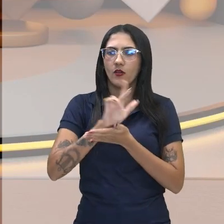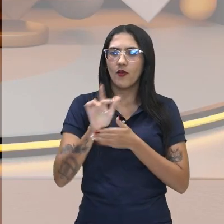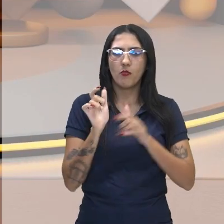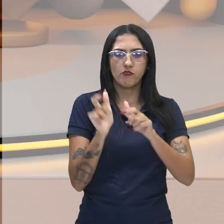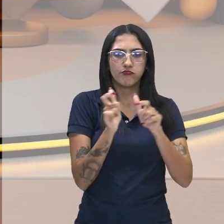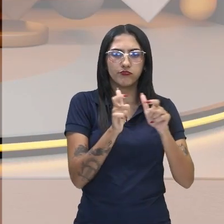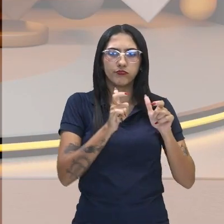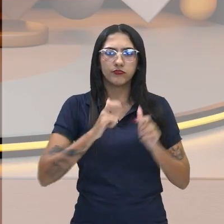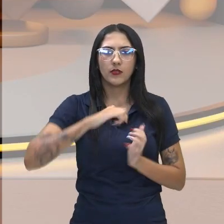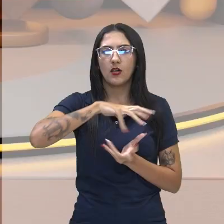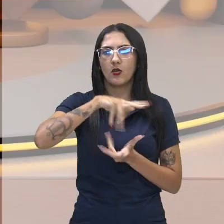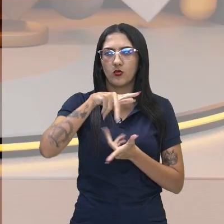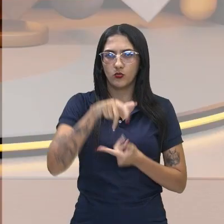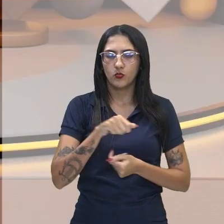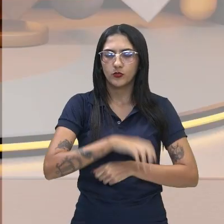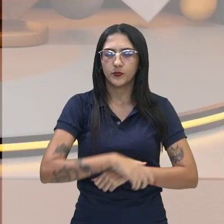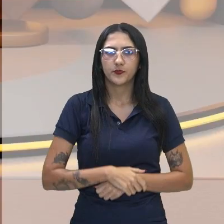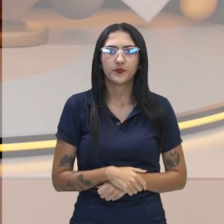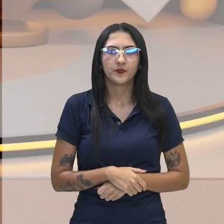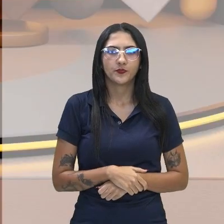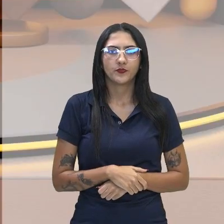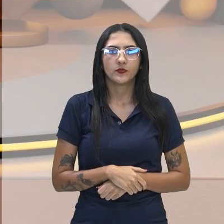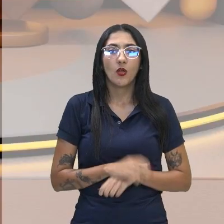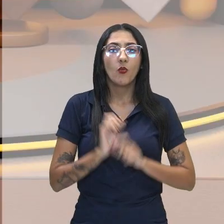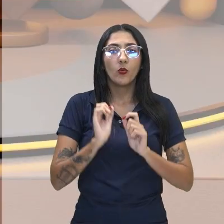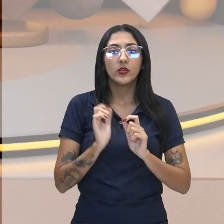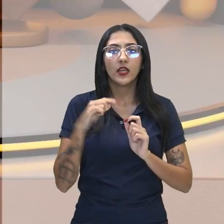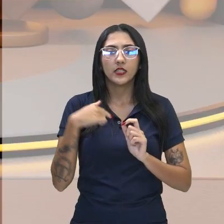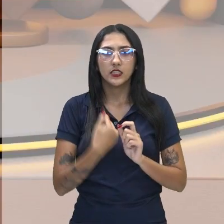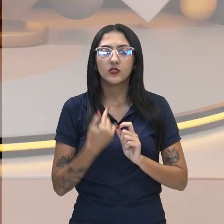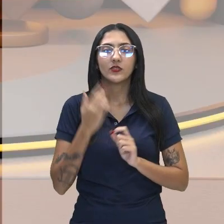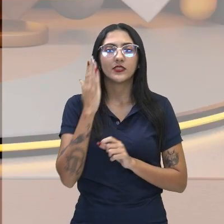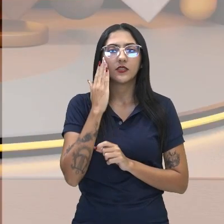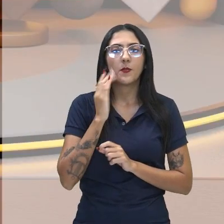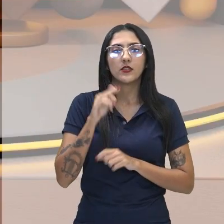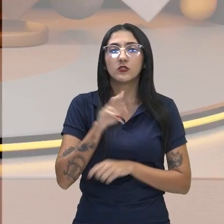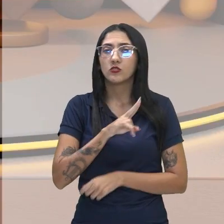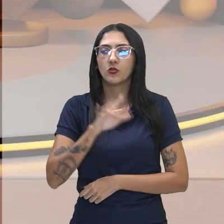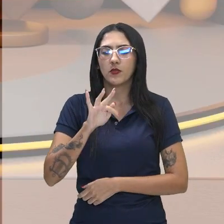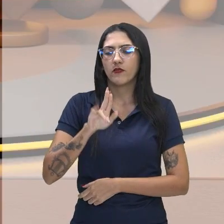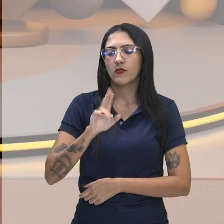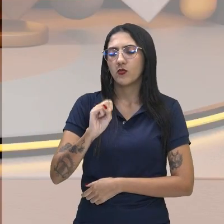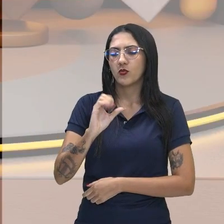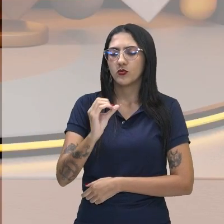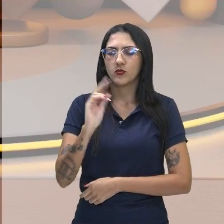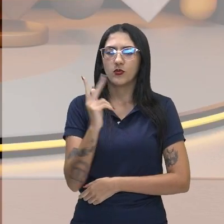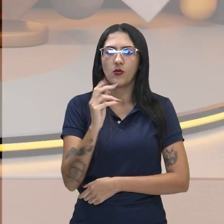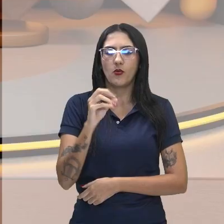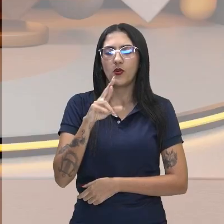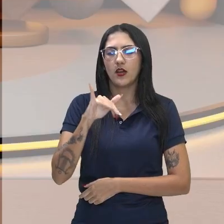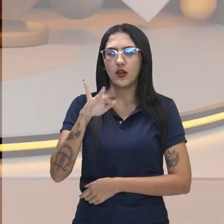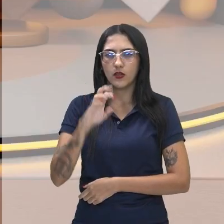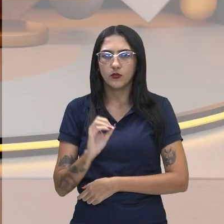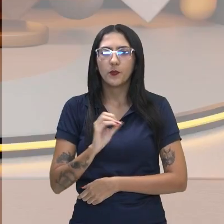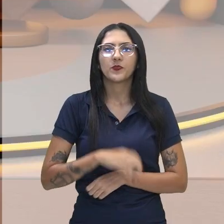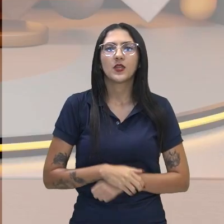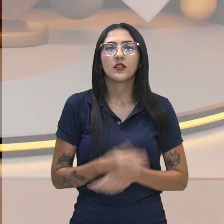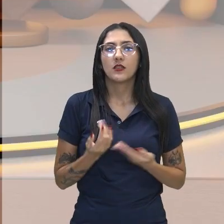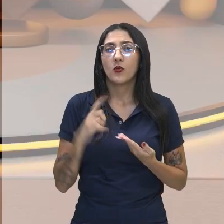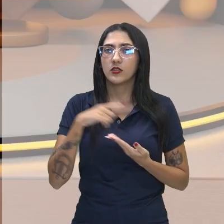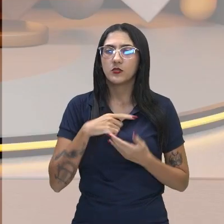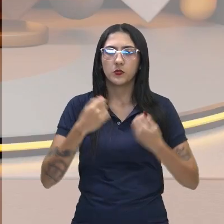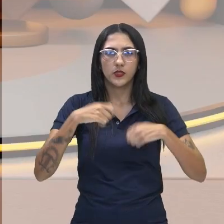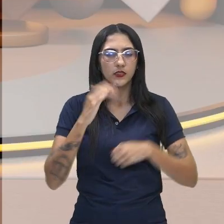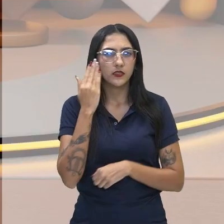nosso planeta, o que nós vamos chamar de fusos horários. E aí nós vamos compreender isso mais